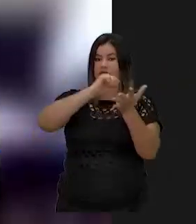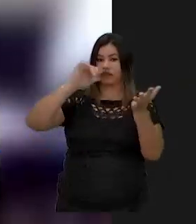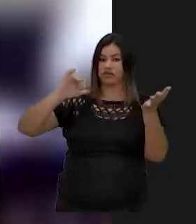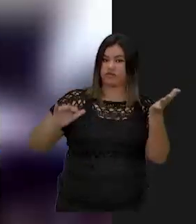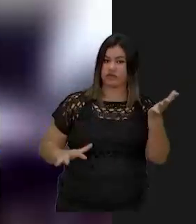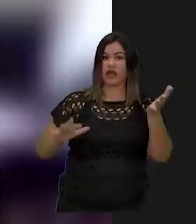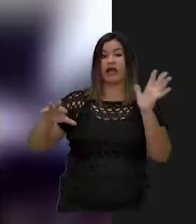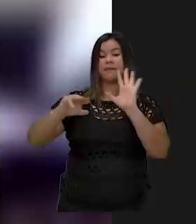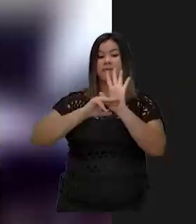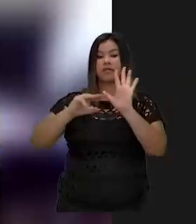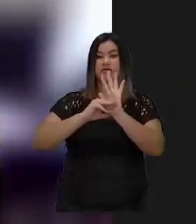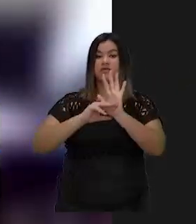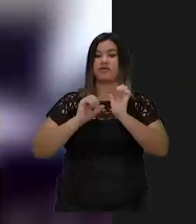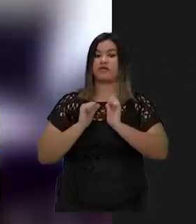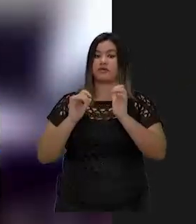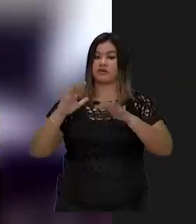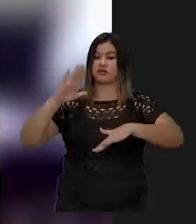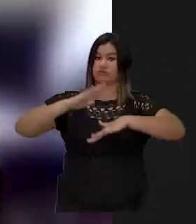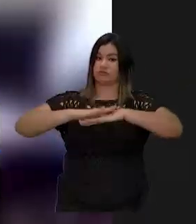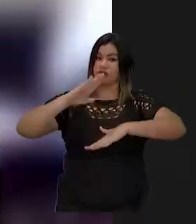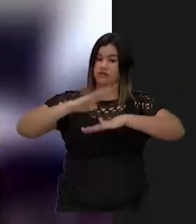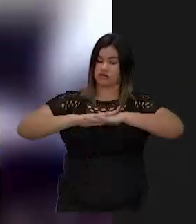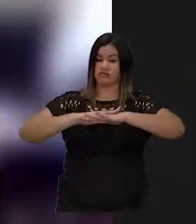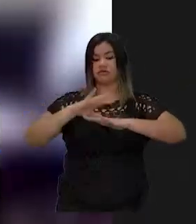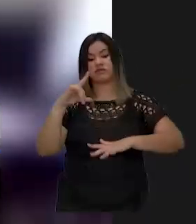a unidade curricular é composta de